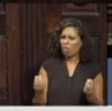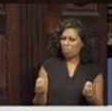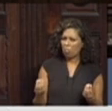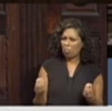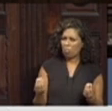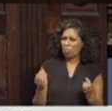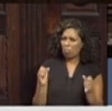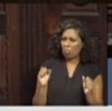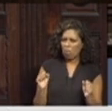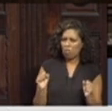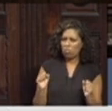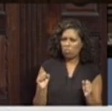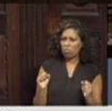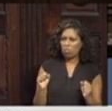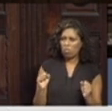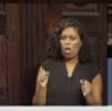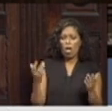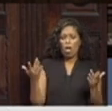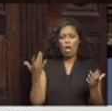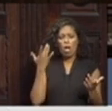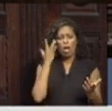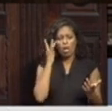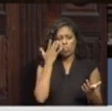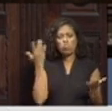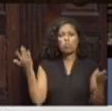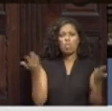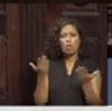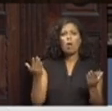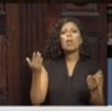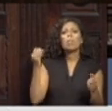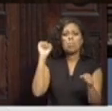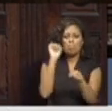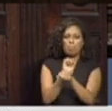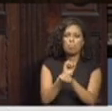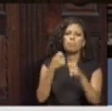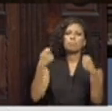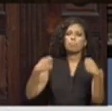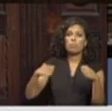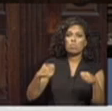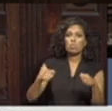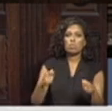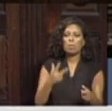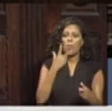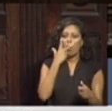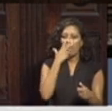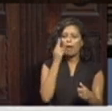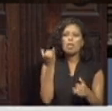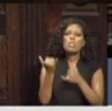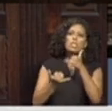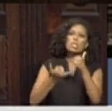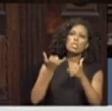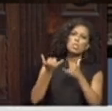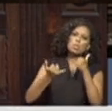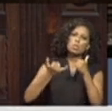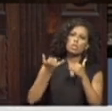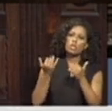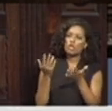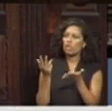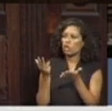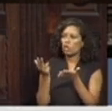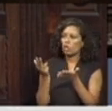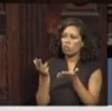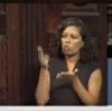Janeiro, em municípios do interior, em Angra dos Reis, como disse aqui o deputado Valdec Carneiro. E o ministro da Justiça, da Defesa,